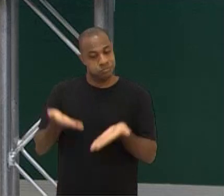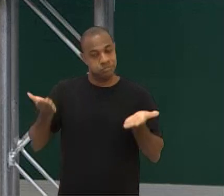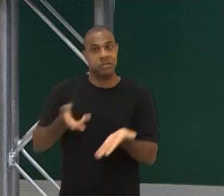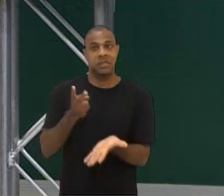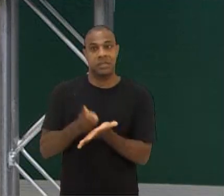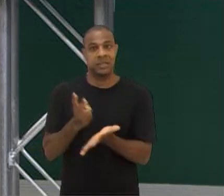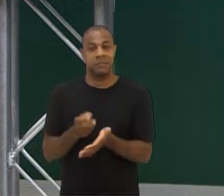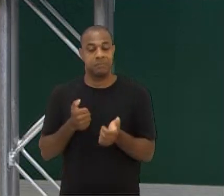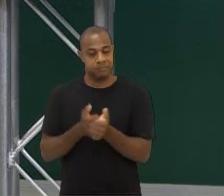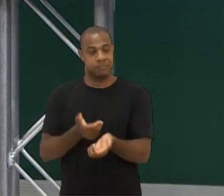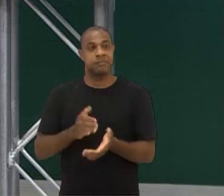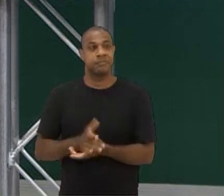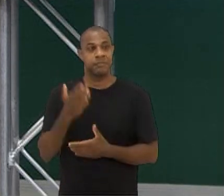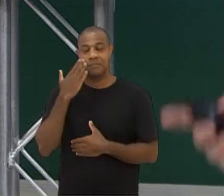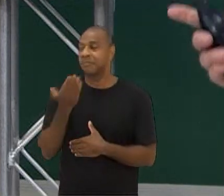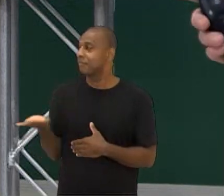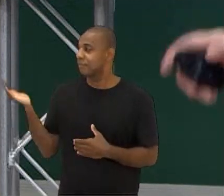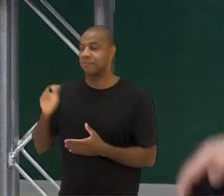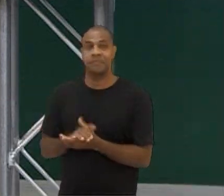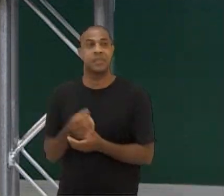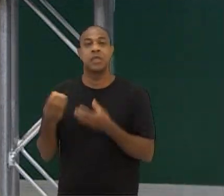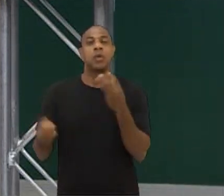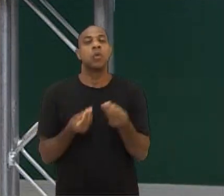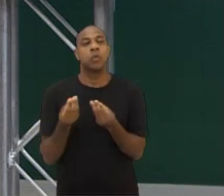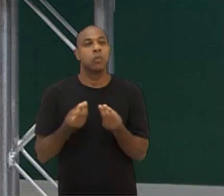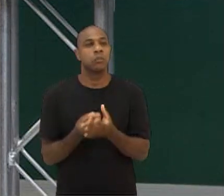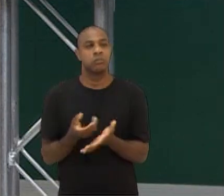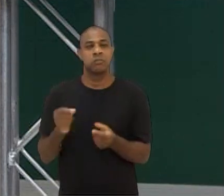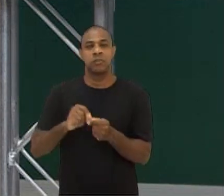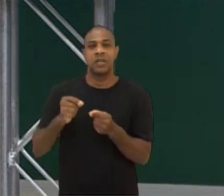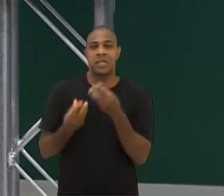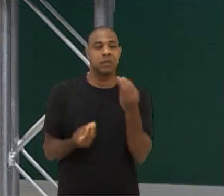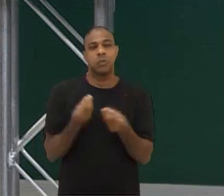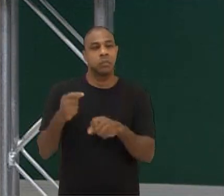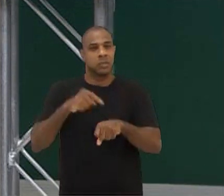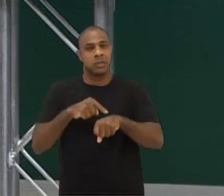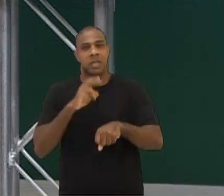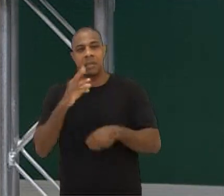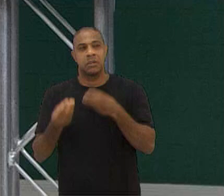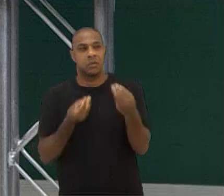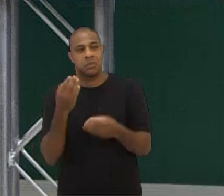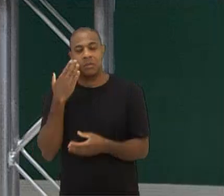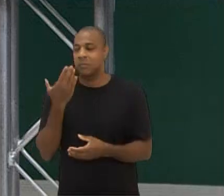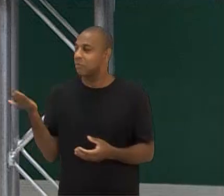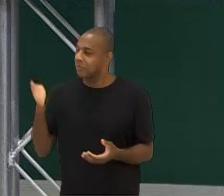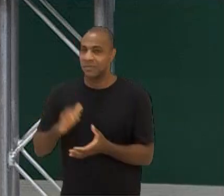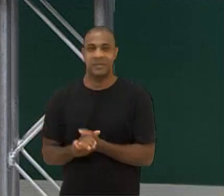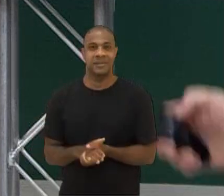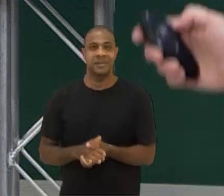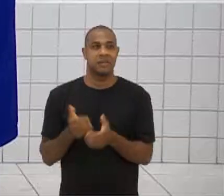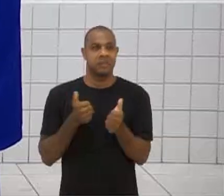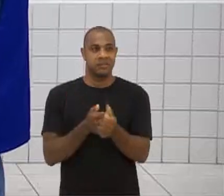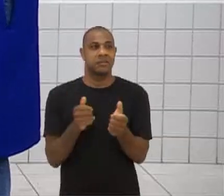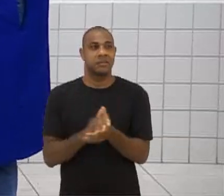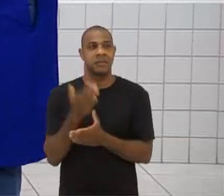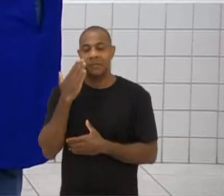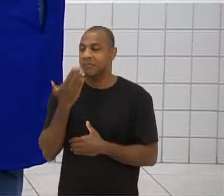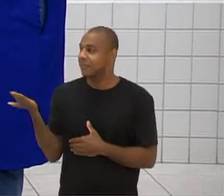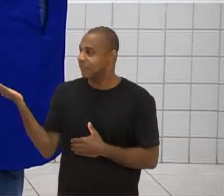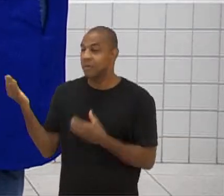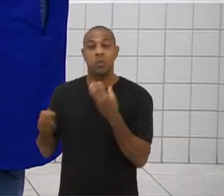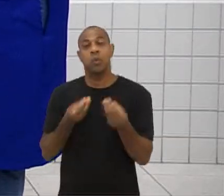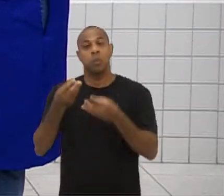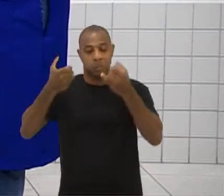bom? Vamos lá para a correção do nosso exercício? Ou vocês, se não tiverem um tempinho, resolvem junto com a gente, né? Conjunto